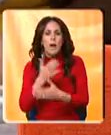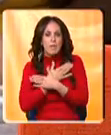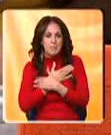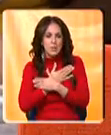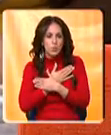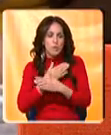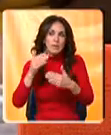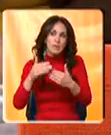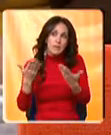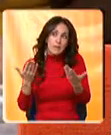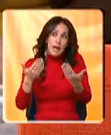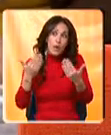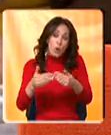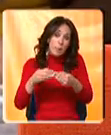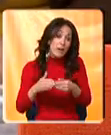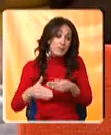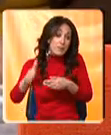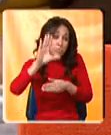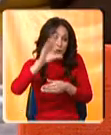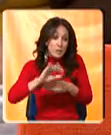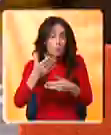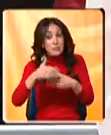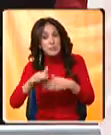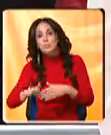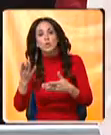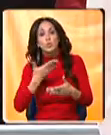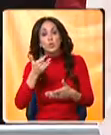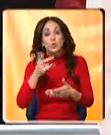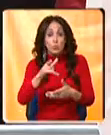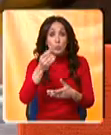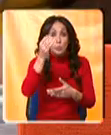daqui para a frente só cá fora é que vou ver. Mas o João fê-la esquecer o Diogo.